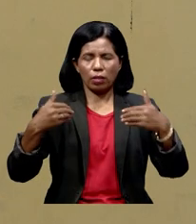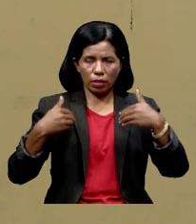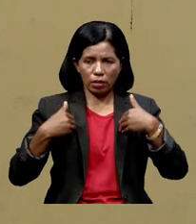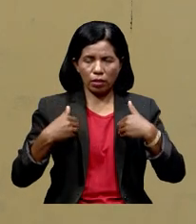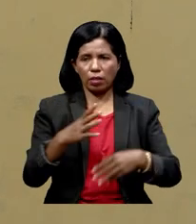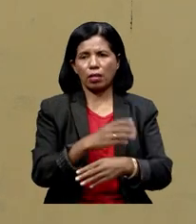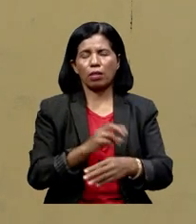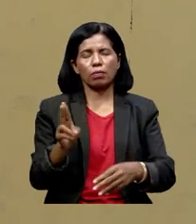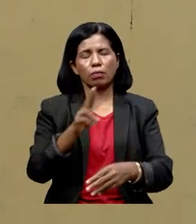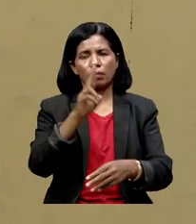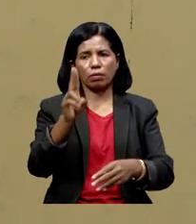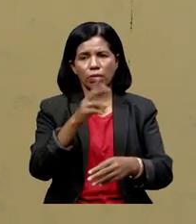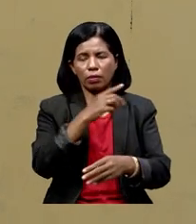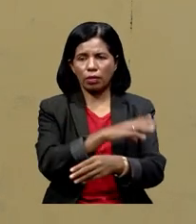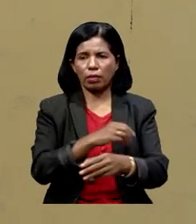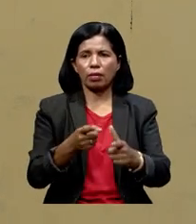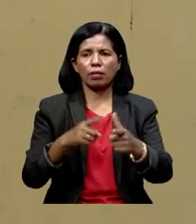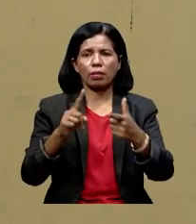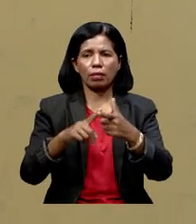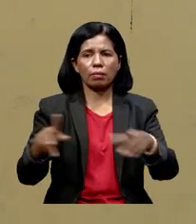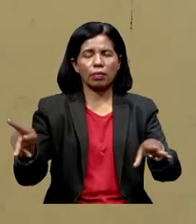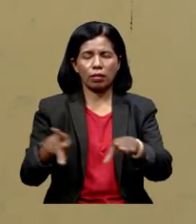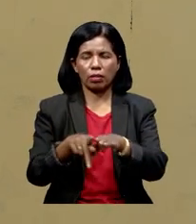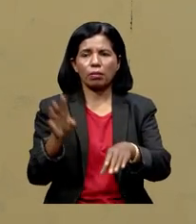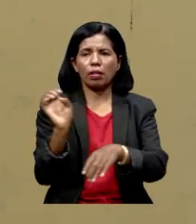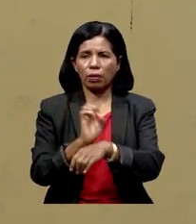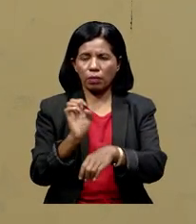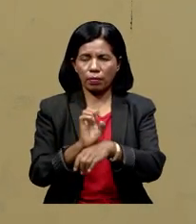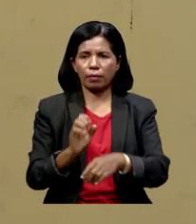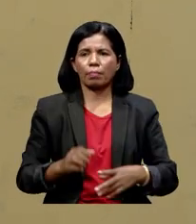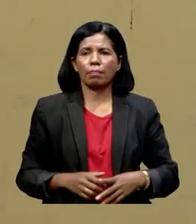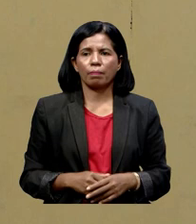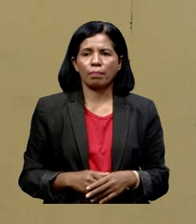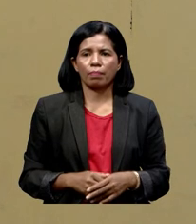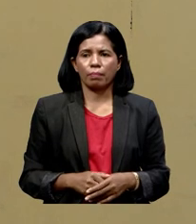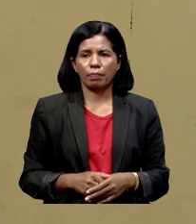poder, conluio, participação econômica,